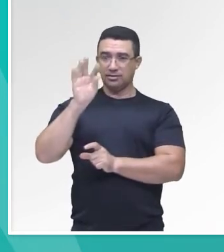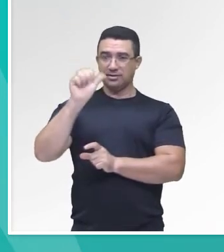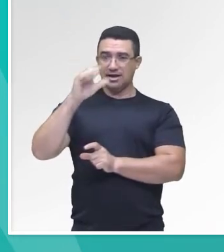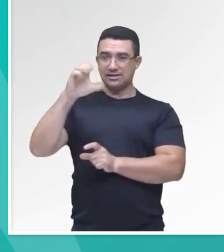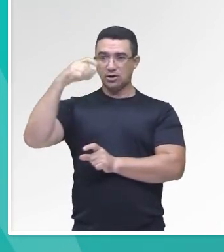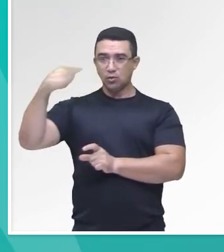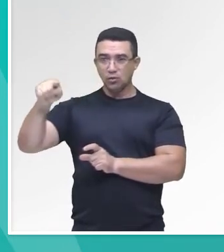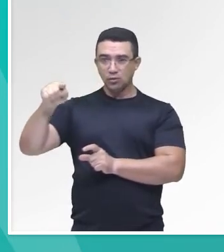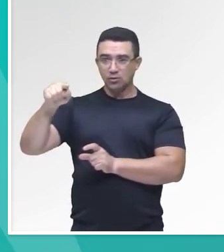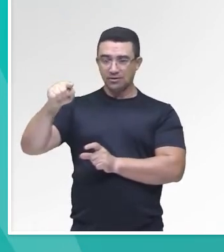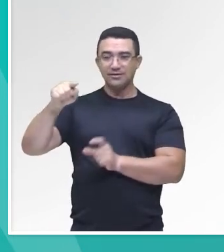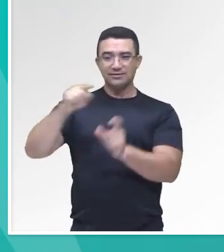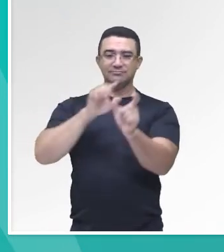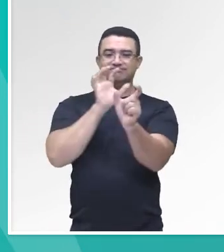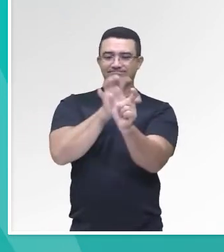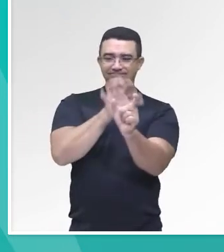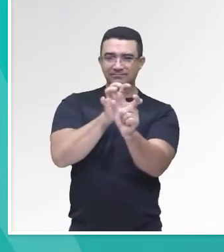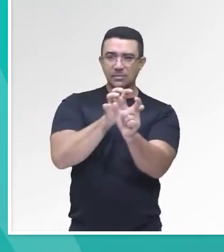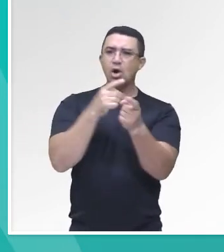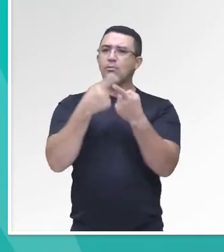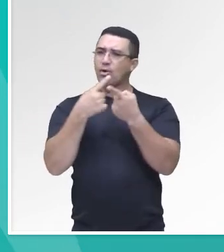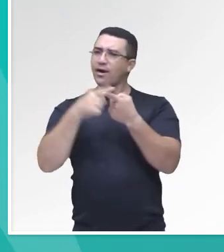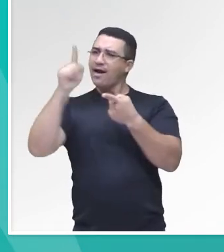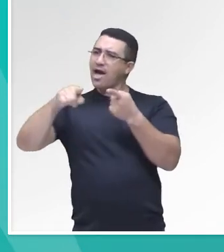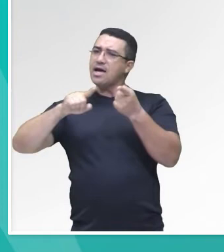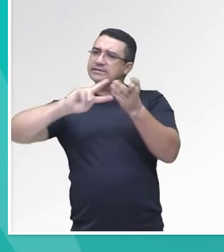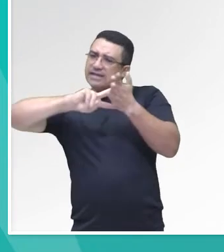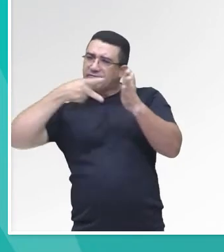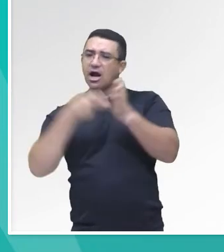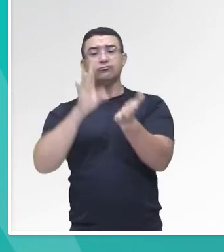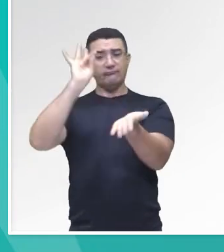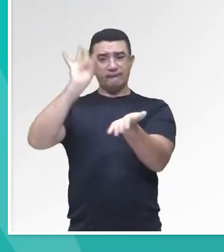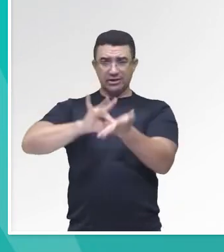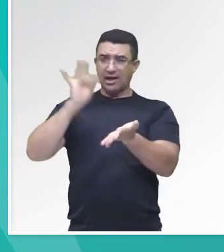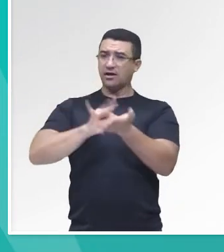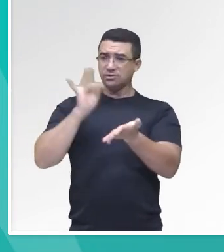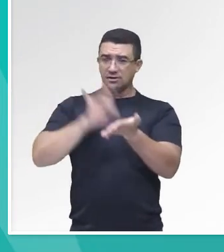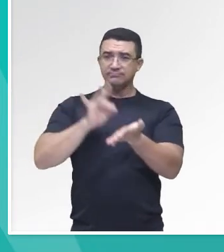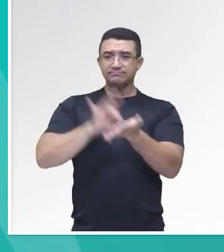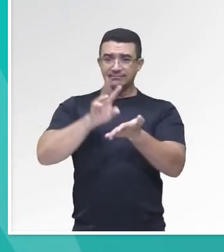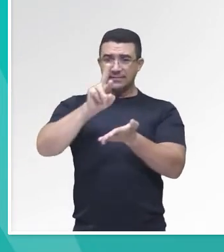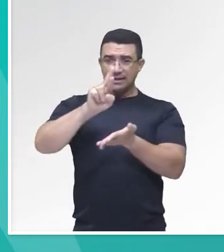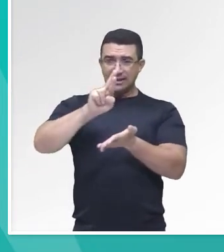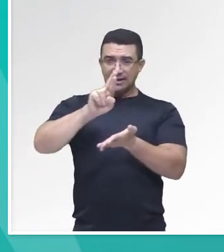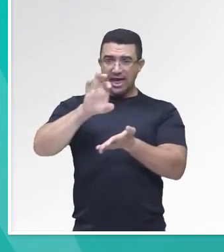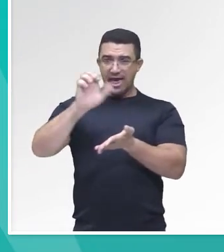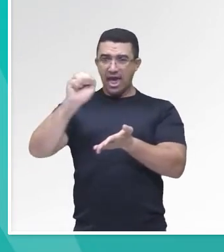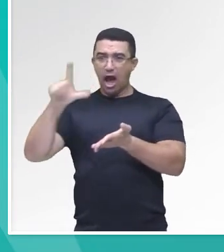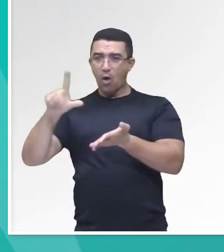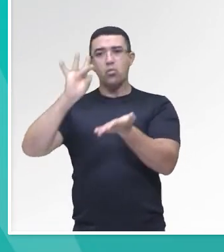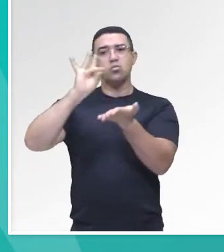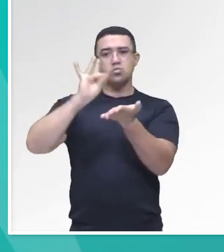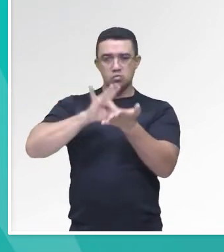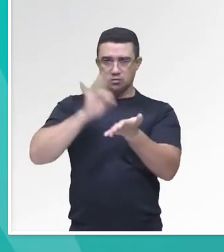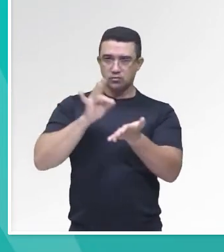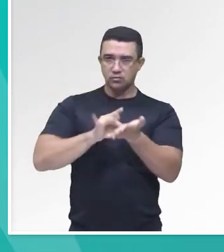Denotativo. Por quê? Porque é o sentido real da palavra, né? Da palavra estrela.